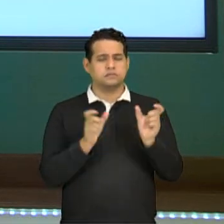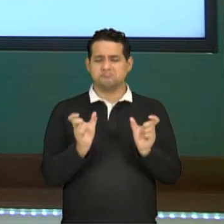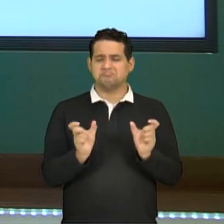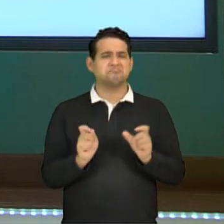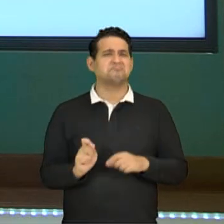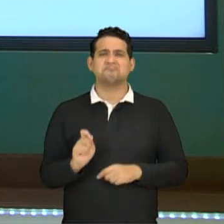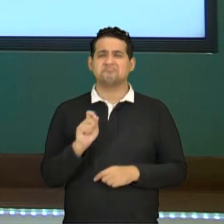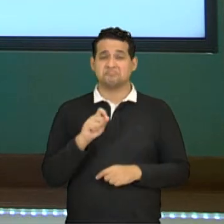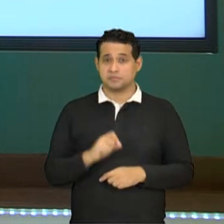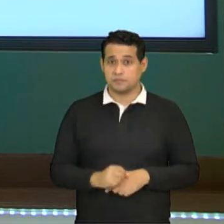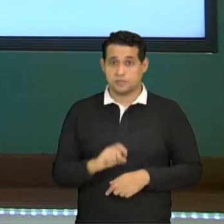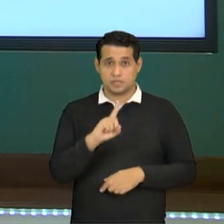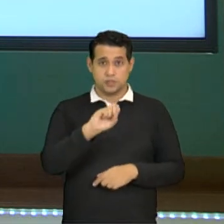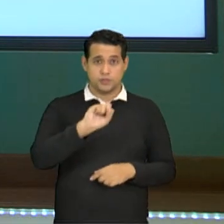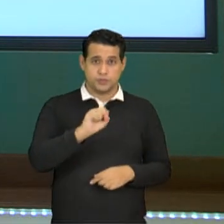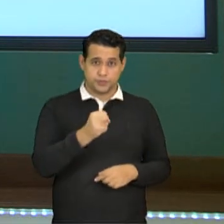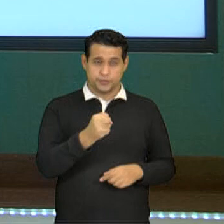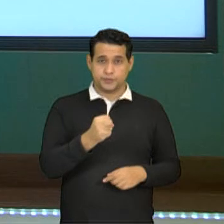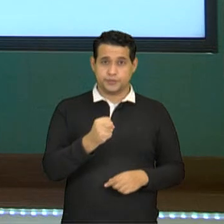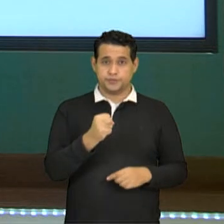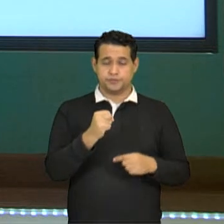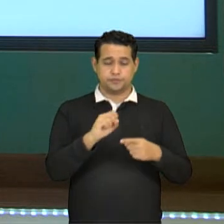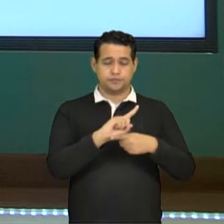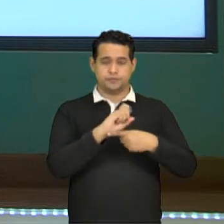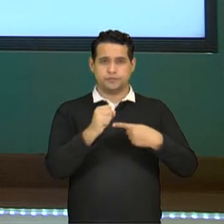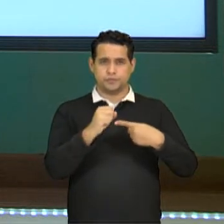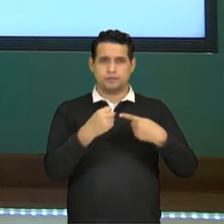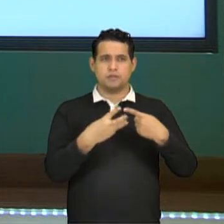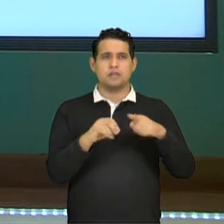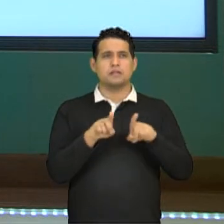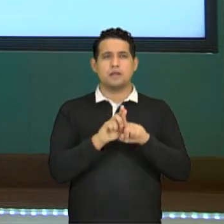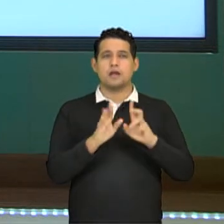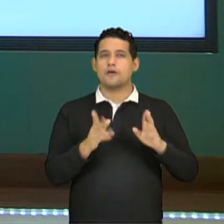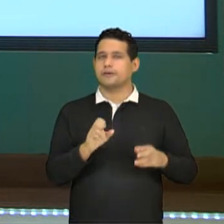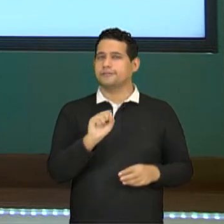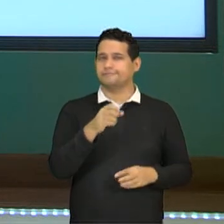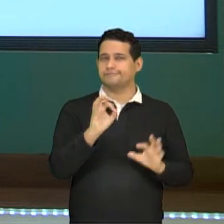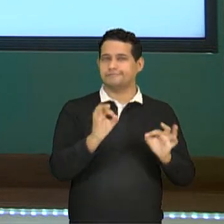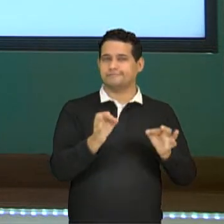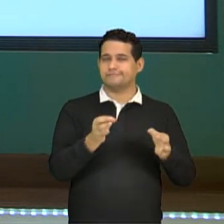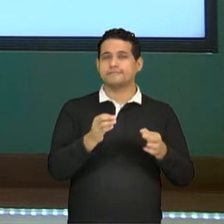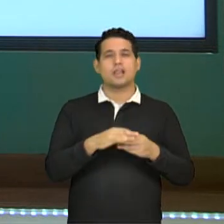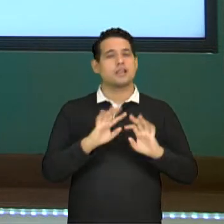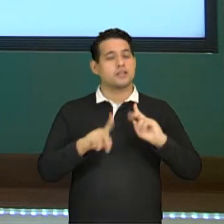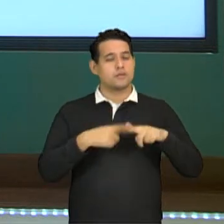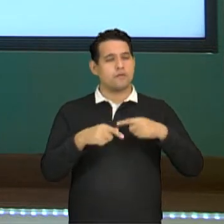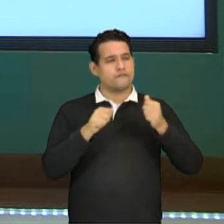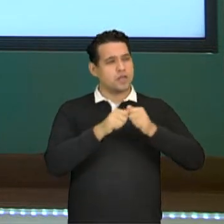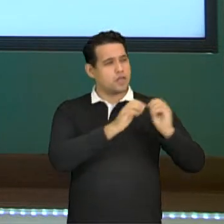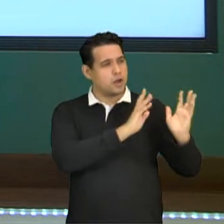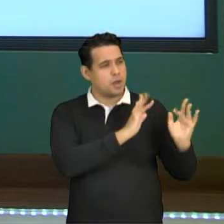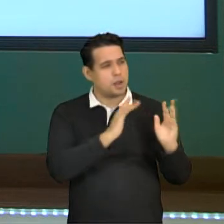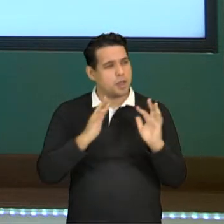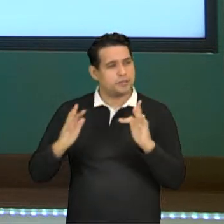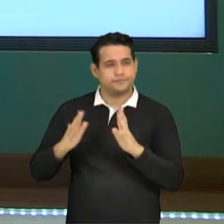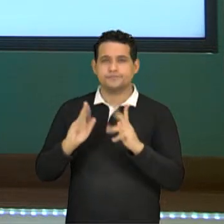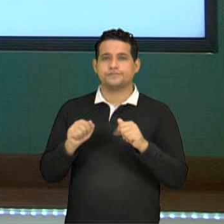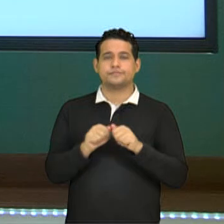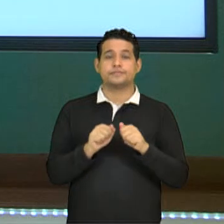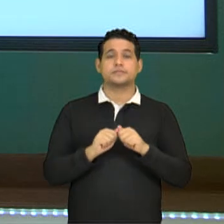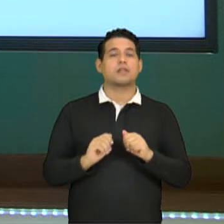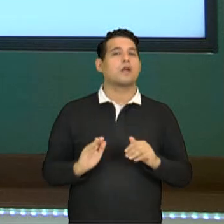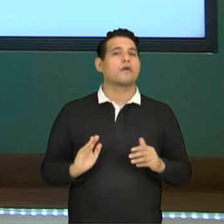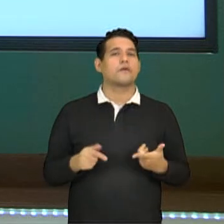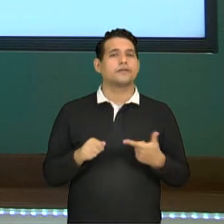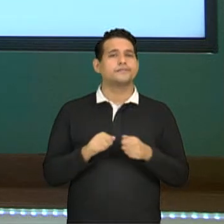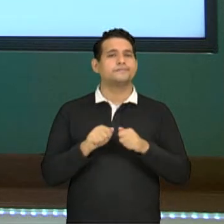frações? 18 sobre 30 e 10 sobre 30. Agora sim, depois que eu fiz todo esse procedimento, aí